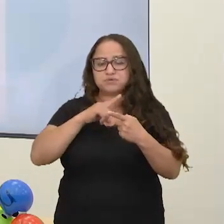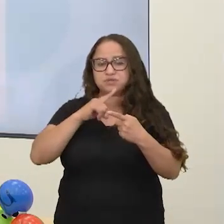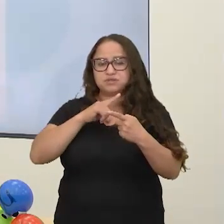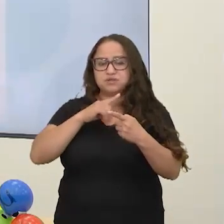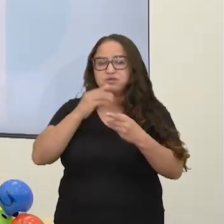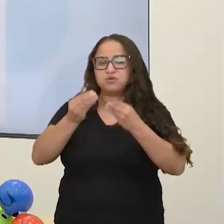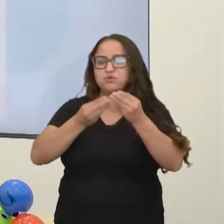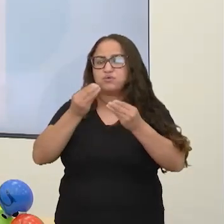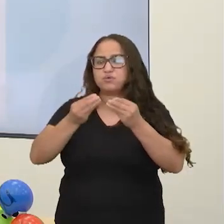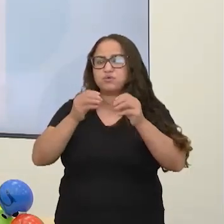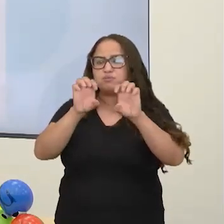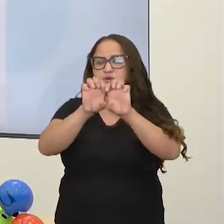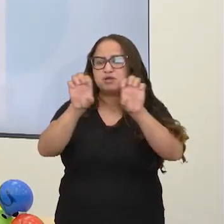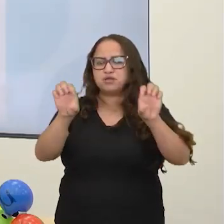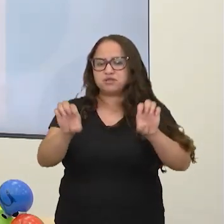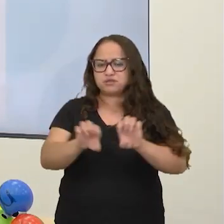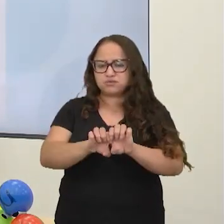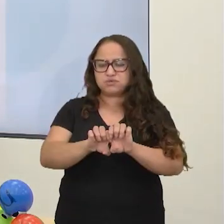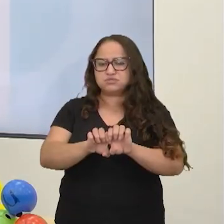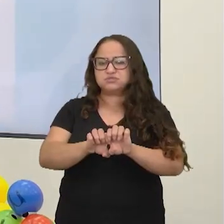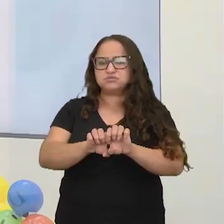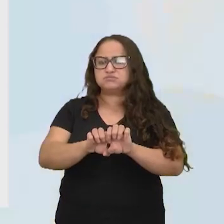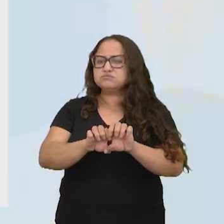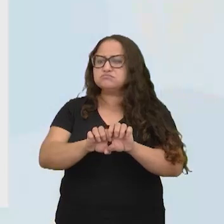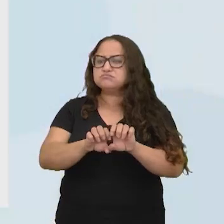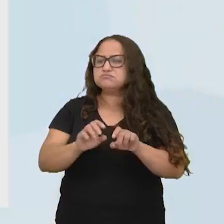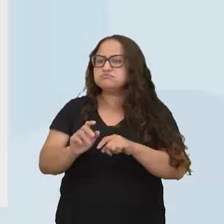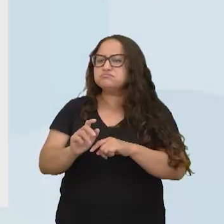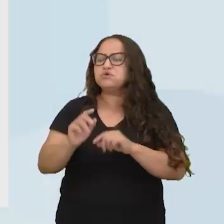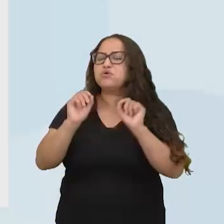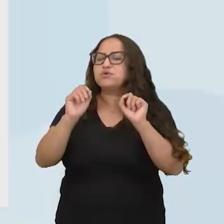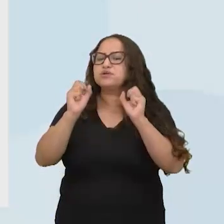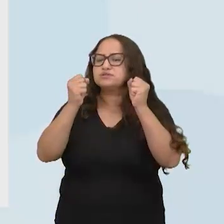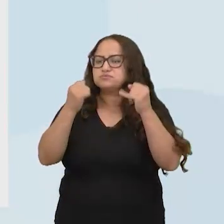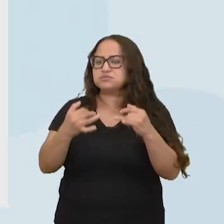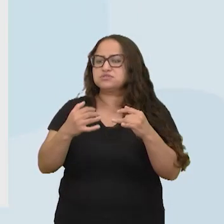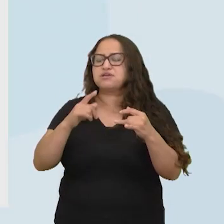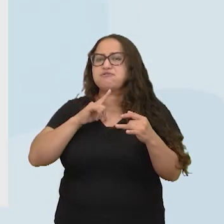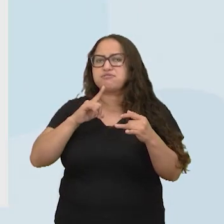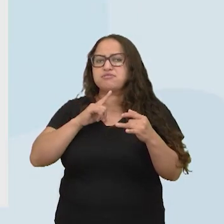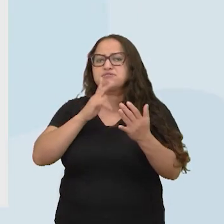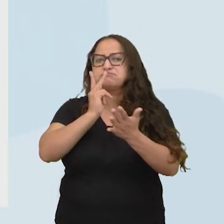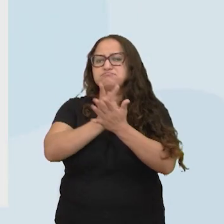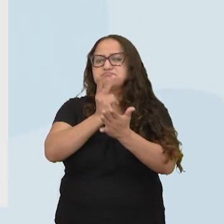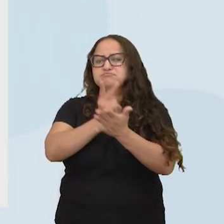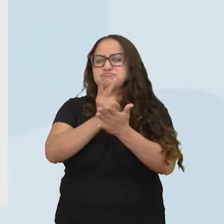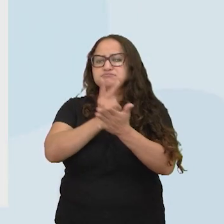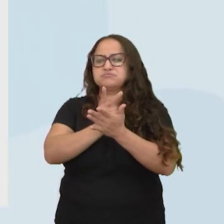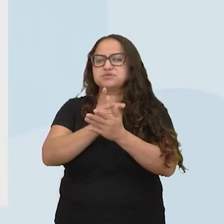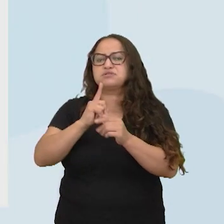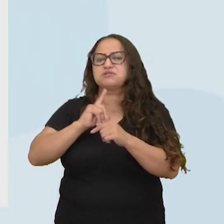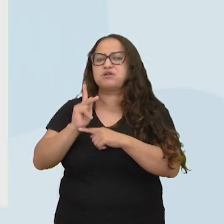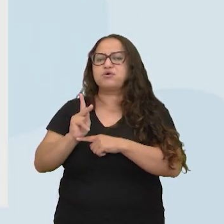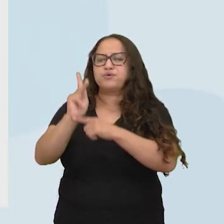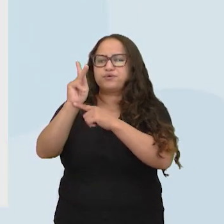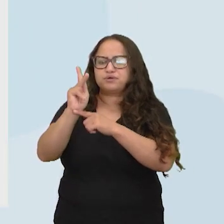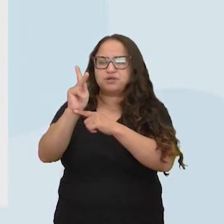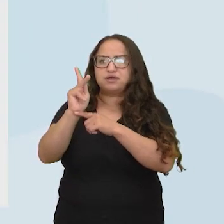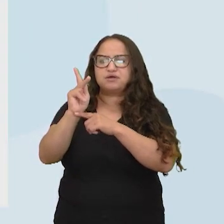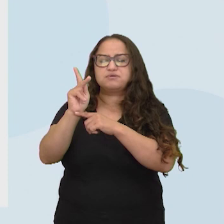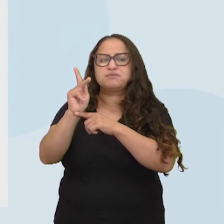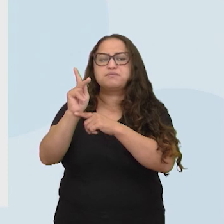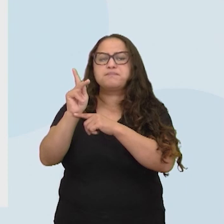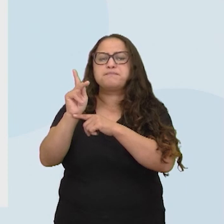de Coulomb, né? Lembra a equação de Coulomb? O que a equação fala? Que depende de uma constante, a carga, né? Carga